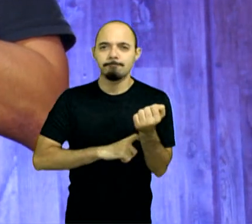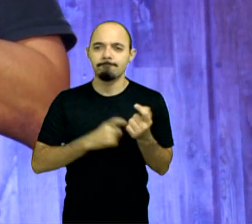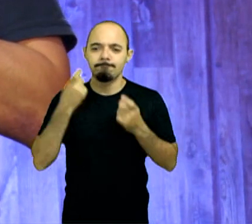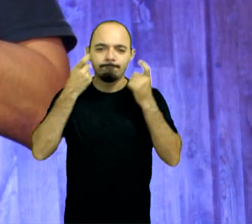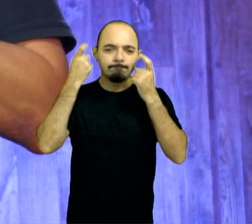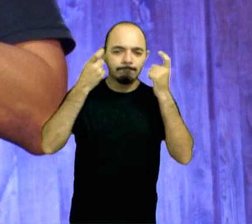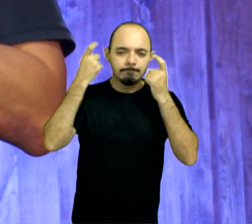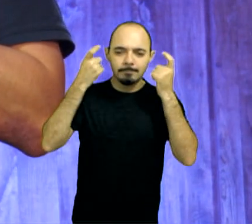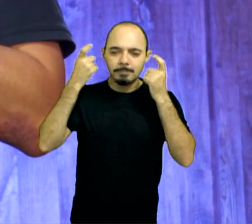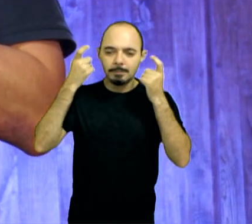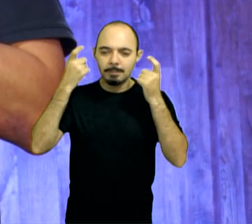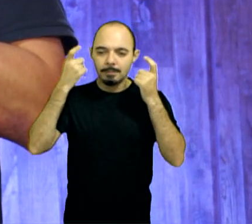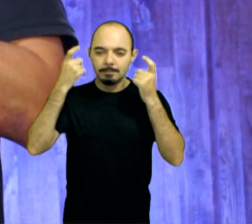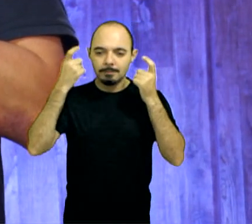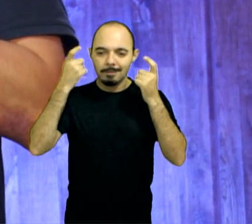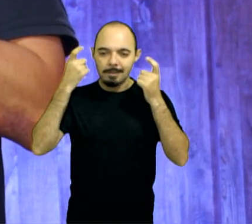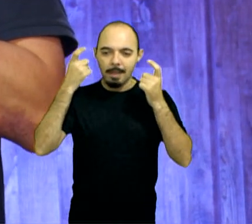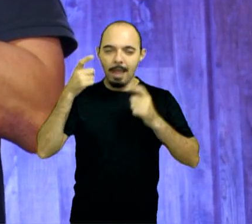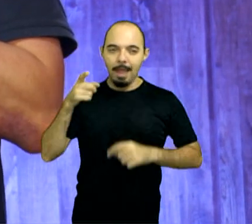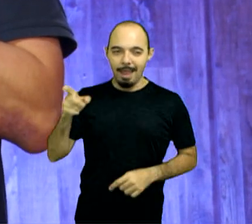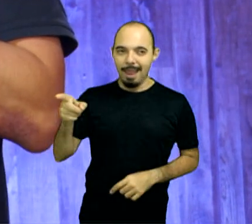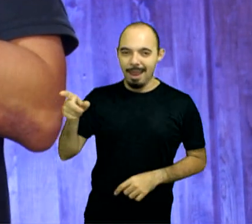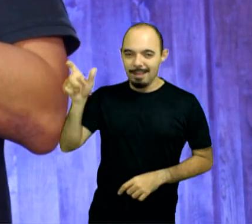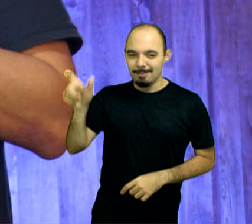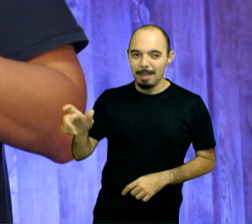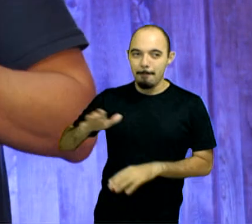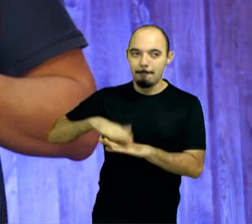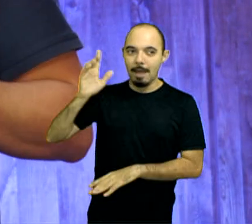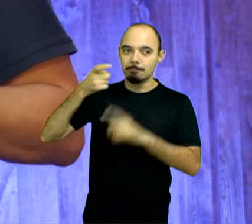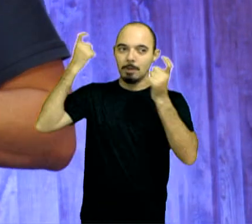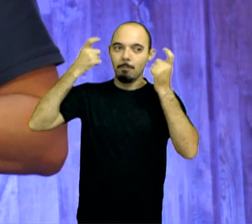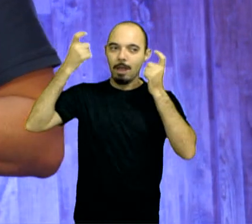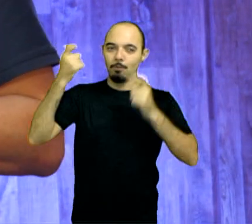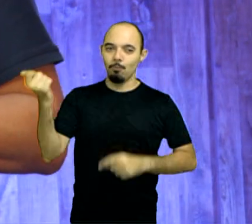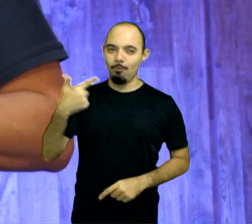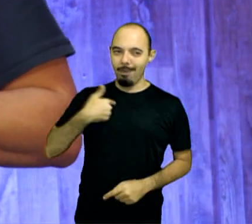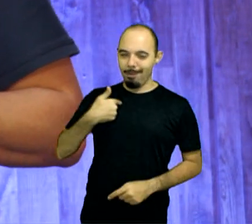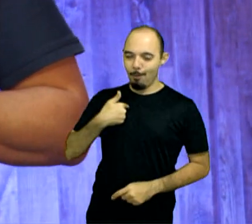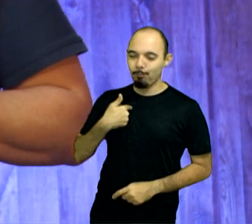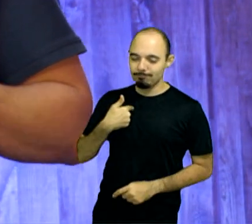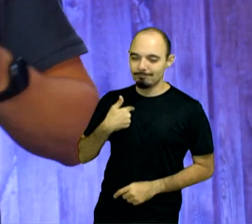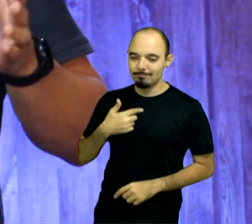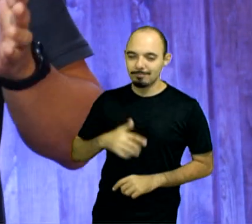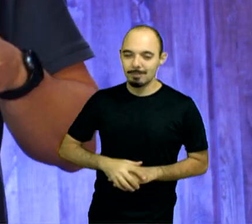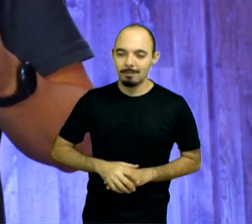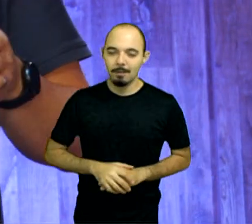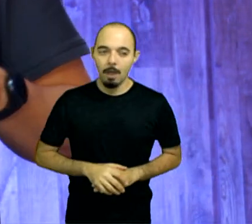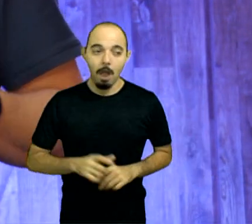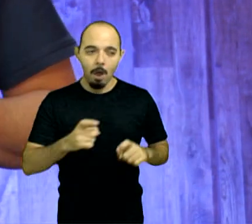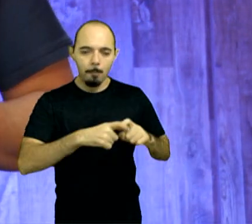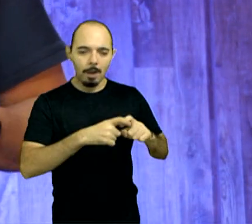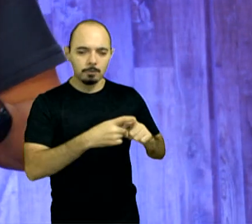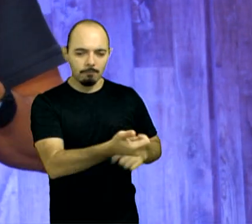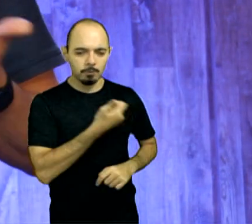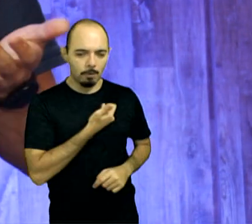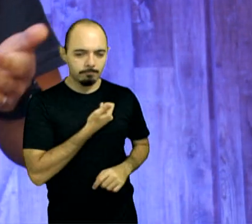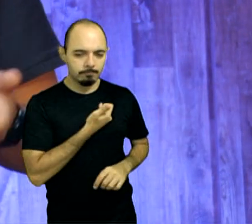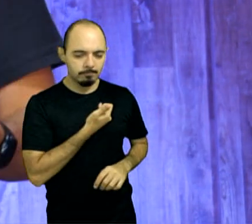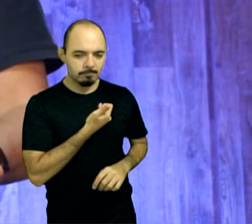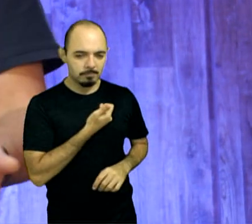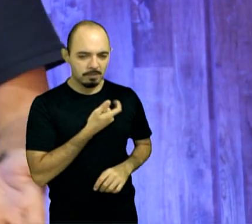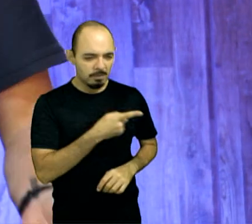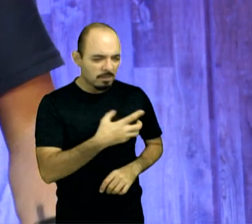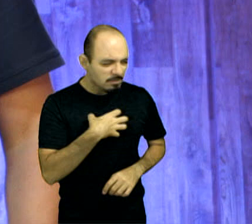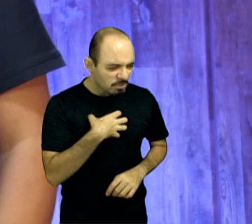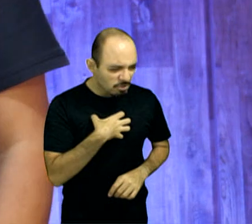eu acordado vendo, o médico falou assim para mim: Marcelo, você nunca sentiu nada além disso? Eu falei, não, sentia